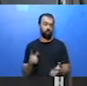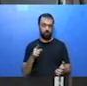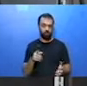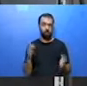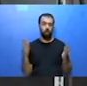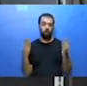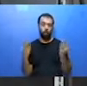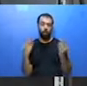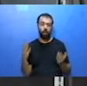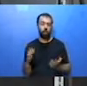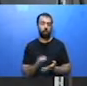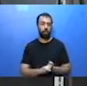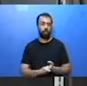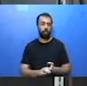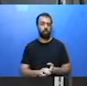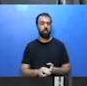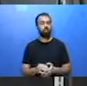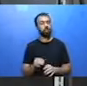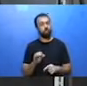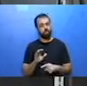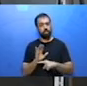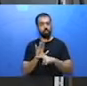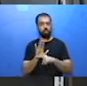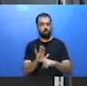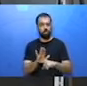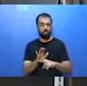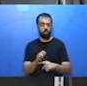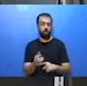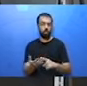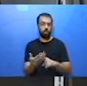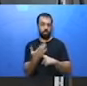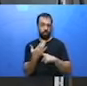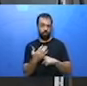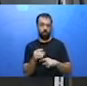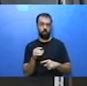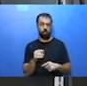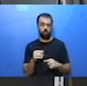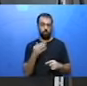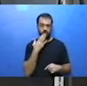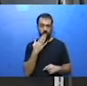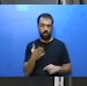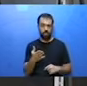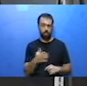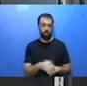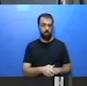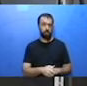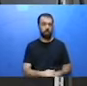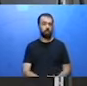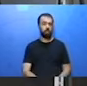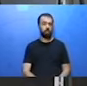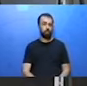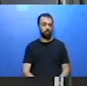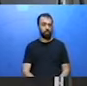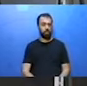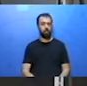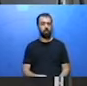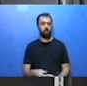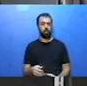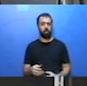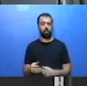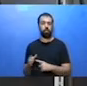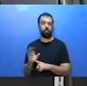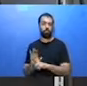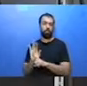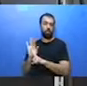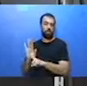e faz aí na sua casa pede ajuda para o seu professor da sala regular ajuda para nossa sala de recurso ajuda para o